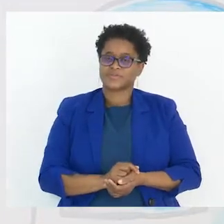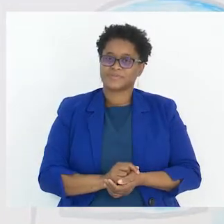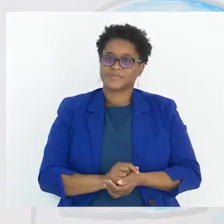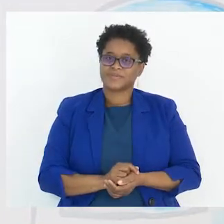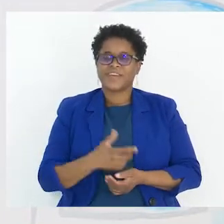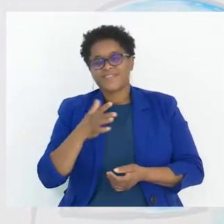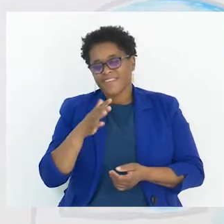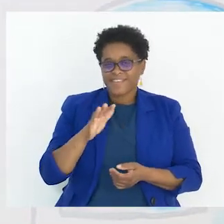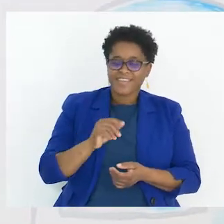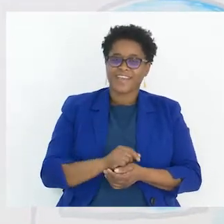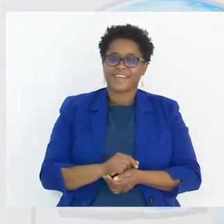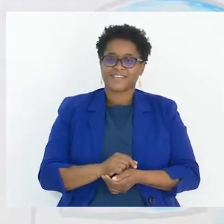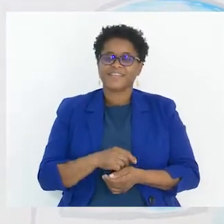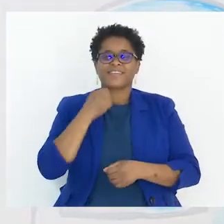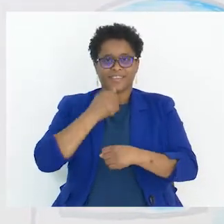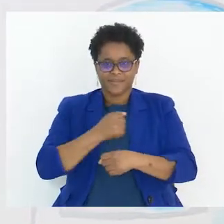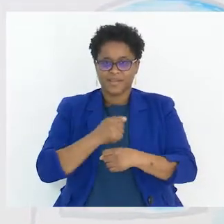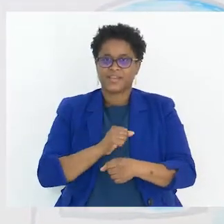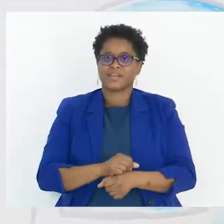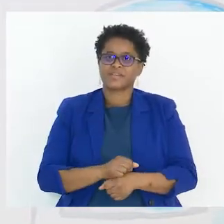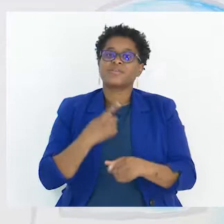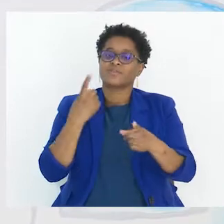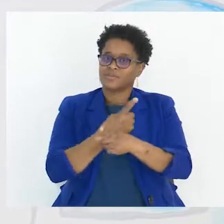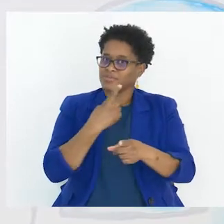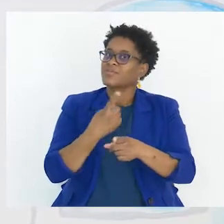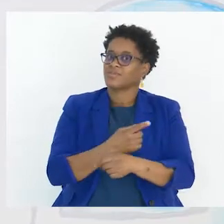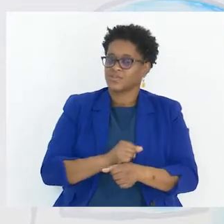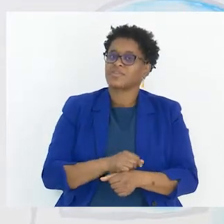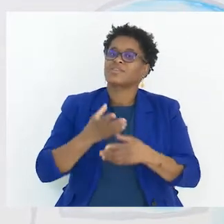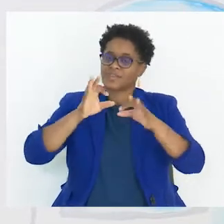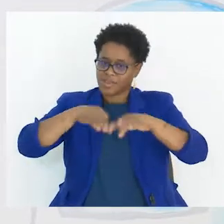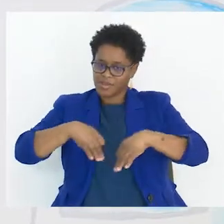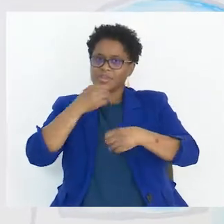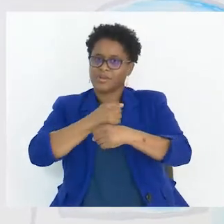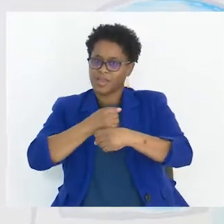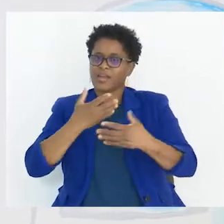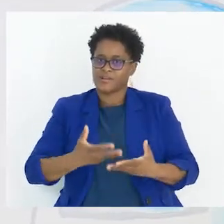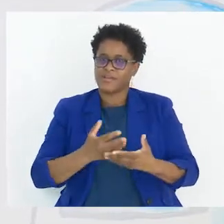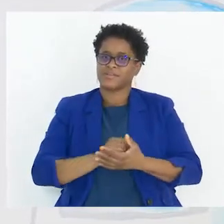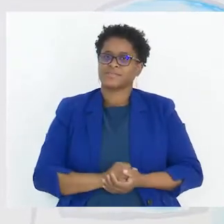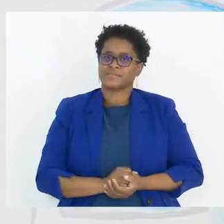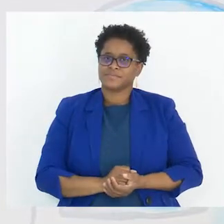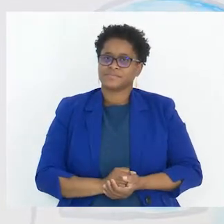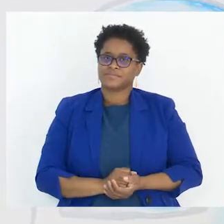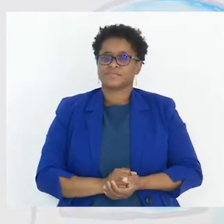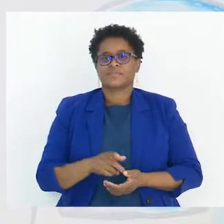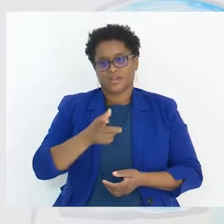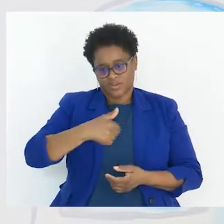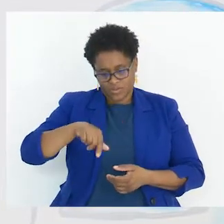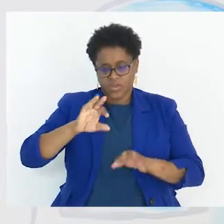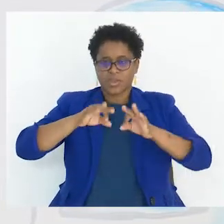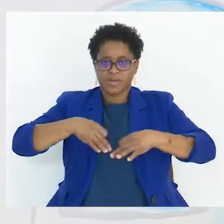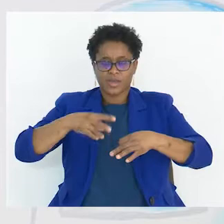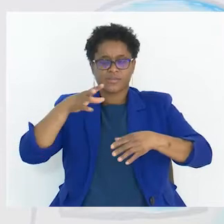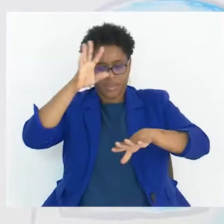vamos tentar pôr em prática aquilo que acabamos de ver agora, não é? Nós